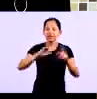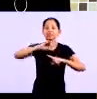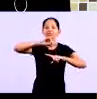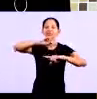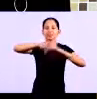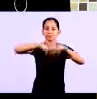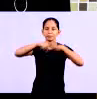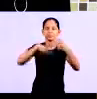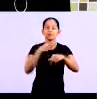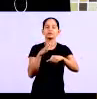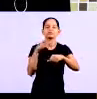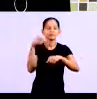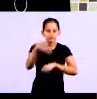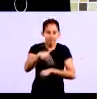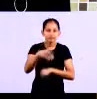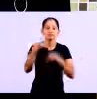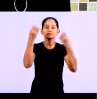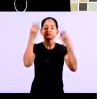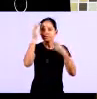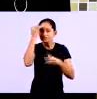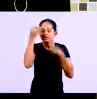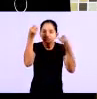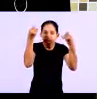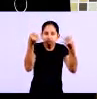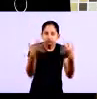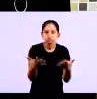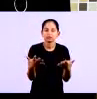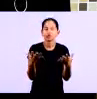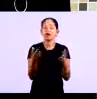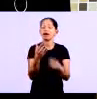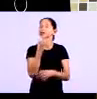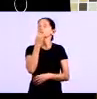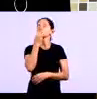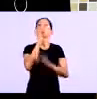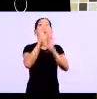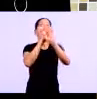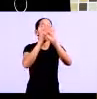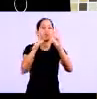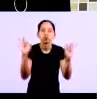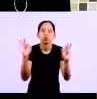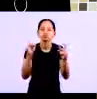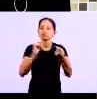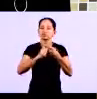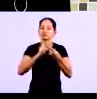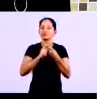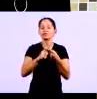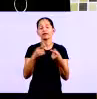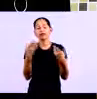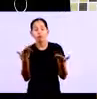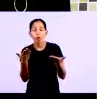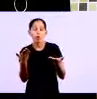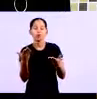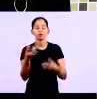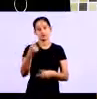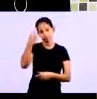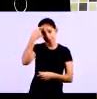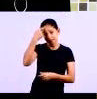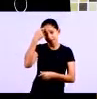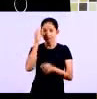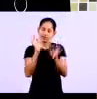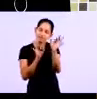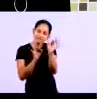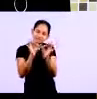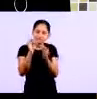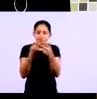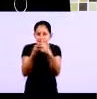vê isso direito. Não, então fechou. Era isso aí que eu queria, ainda bem que tu veio. Porque olha só, tá, tu vai consertar isso aí,